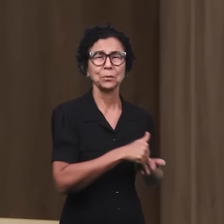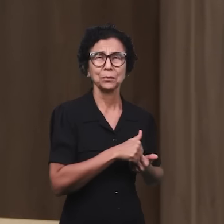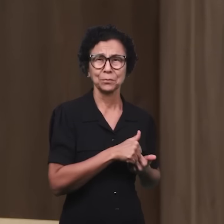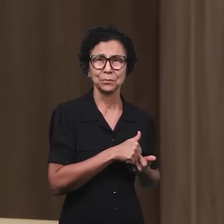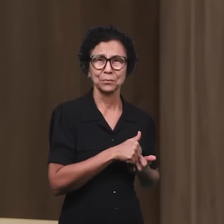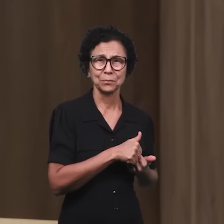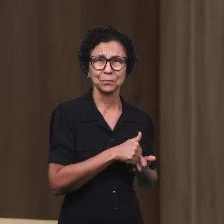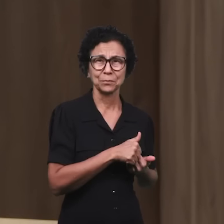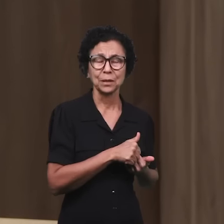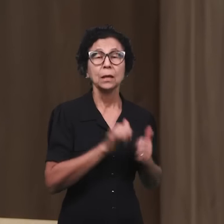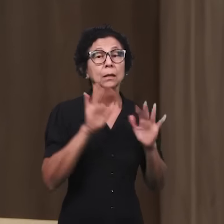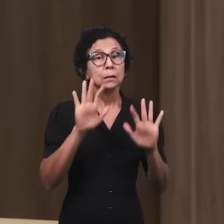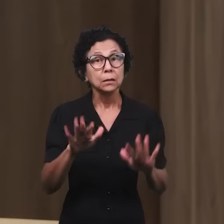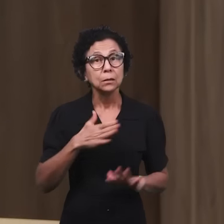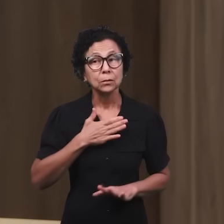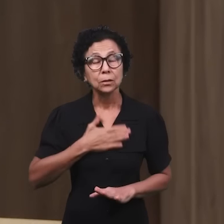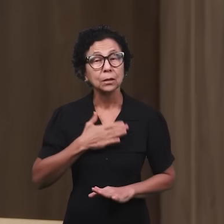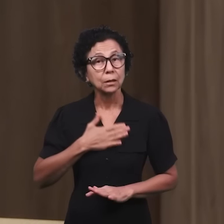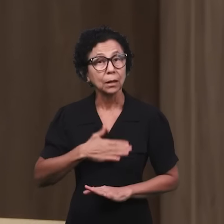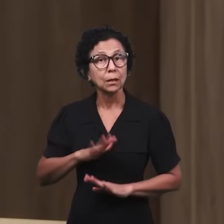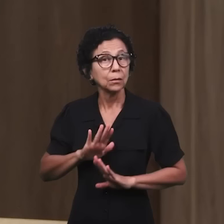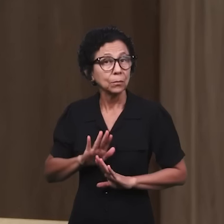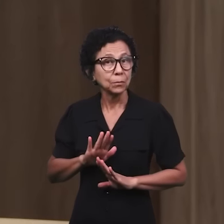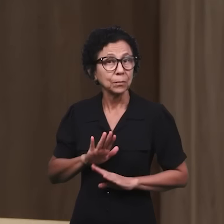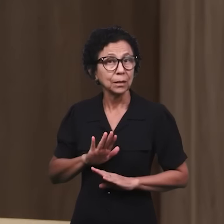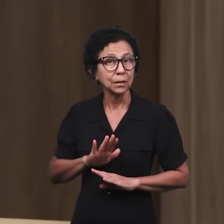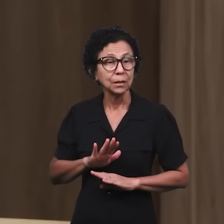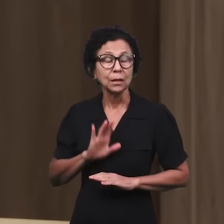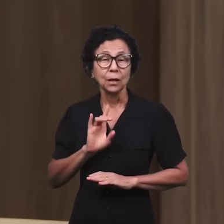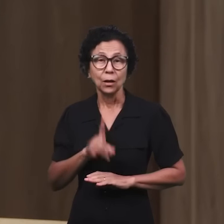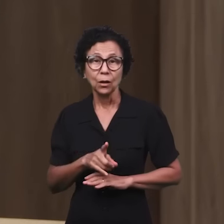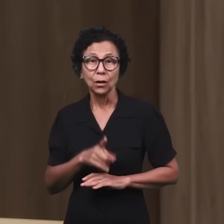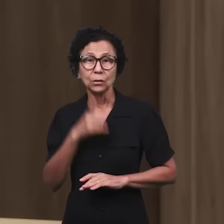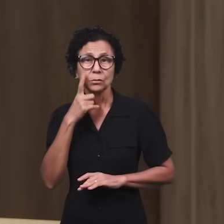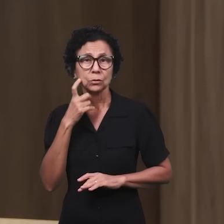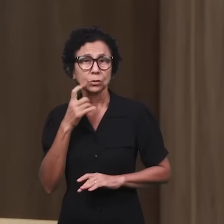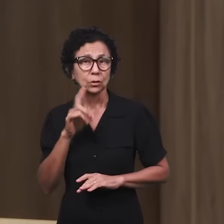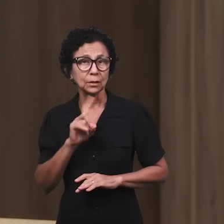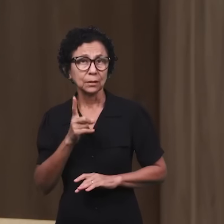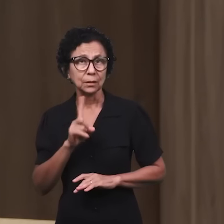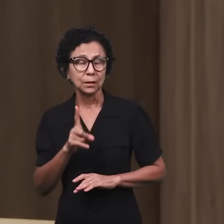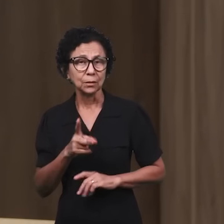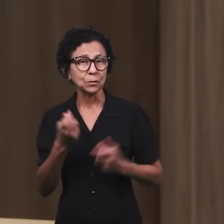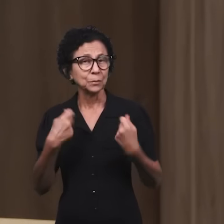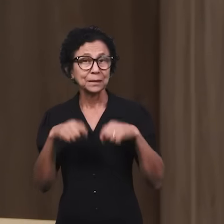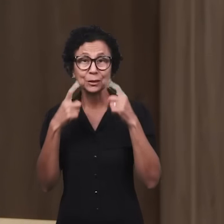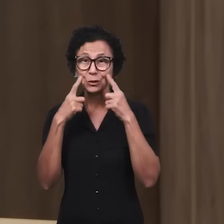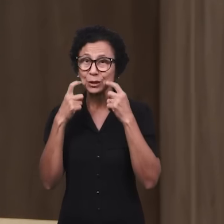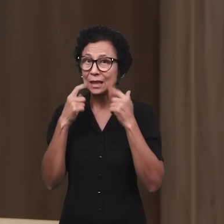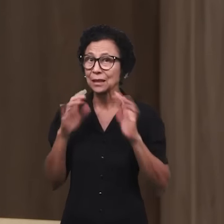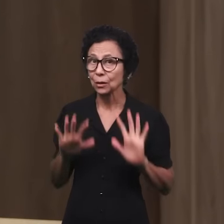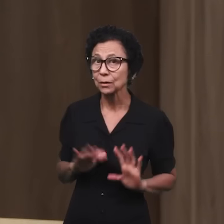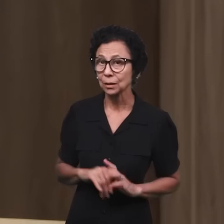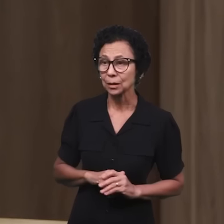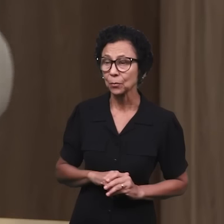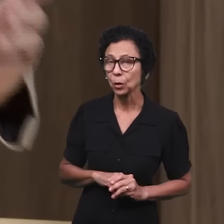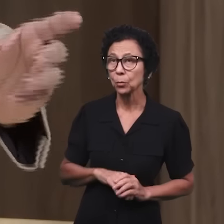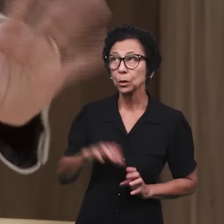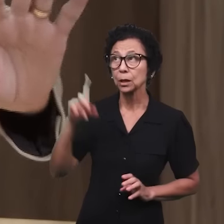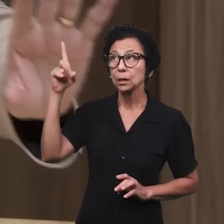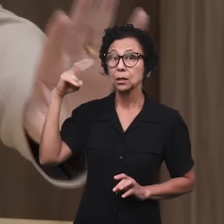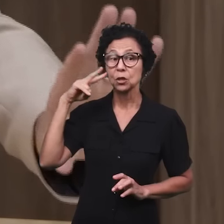não. Está resolvido, Está né? resolvido. Olha, o menino foi encontrado. É que todo mundo fala, você não precisa chorar mais não, porque já encontrou o menino, olha,